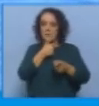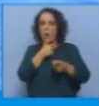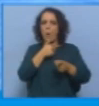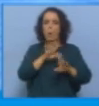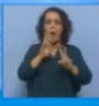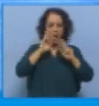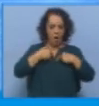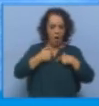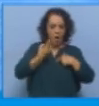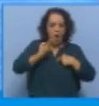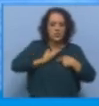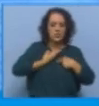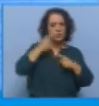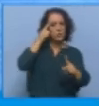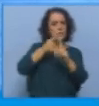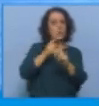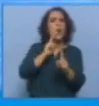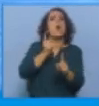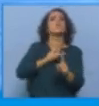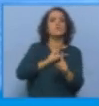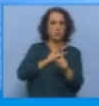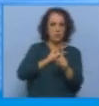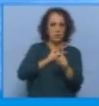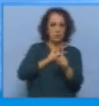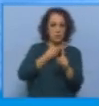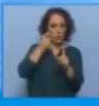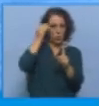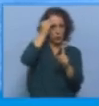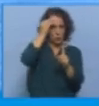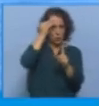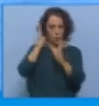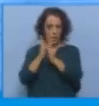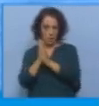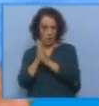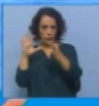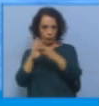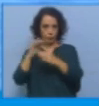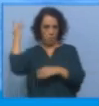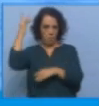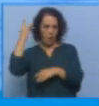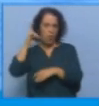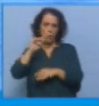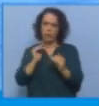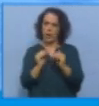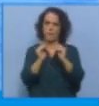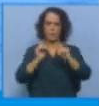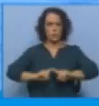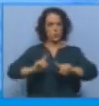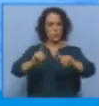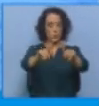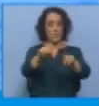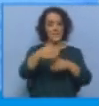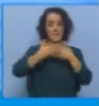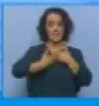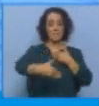qual é a minha vocação como essa realização do sonho de Deus, não só para o sacerdócio, mas também a todos os níveis, e acho que uma Semana